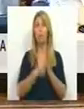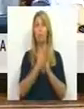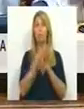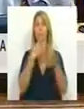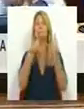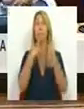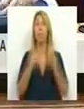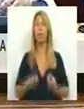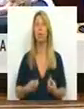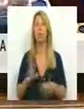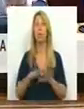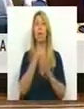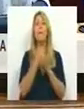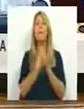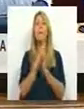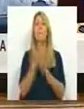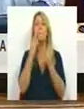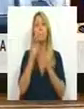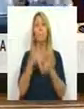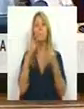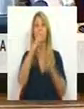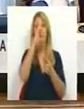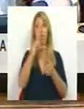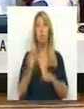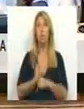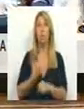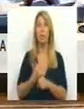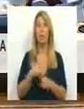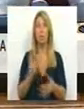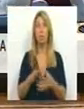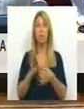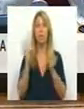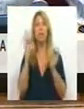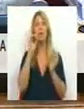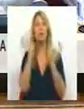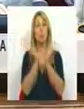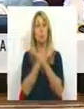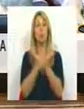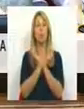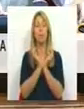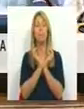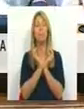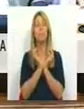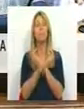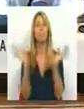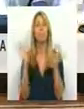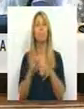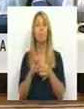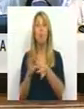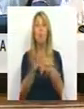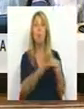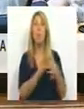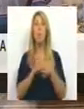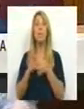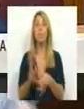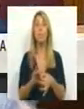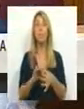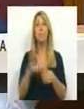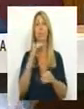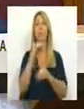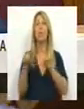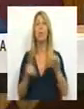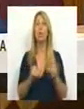questões sobre as medidas anunciadas para o Ministério do Trabalho, Solidariedade e Segurança Social viradas para a coesão territorial e